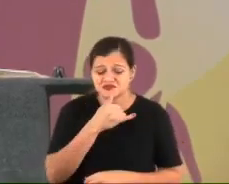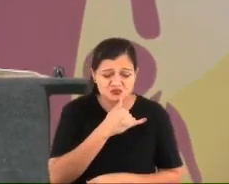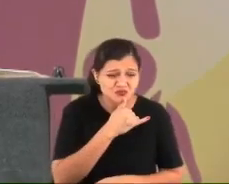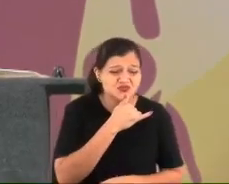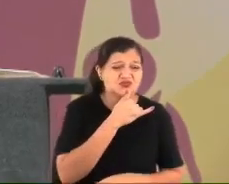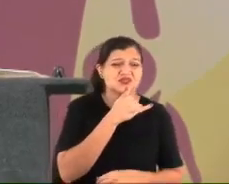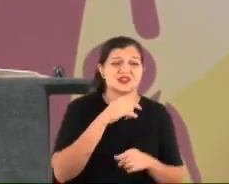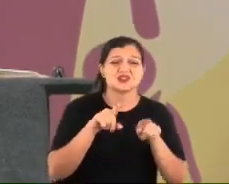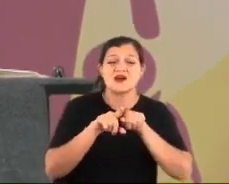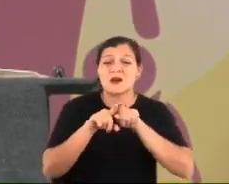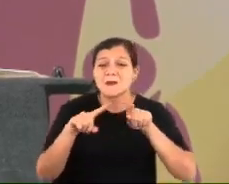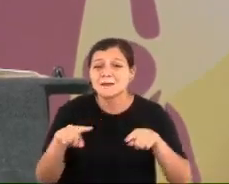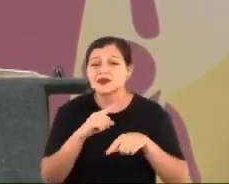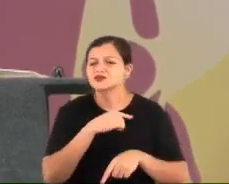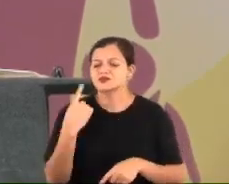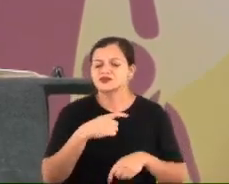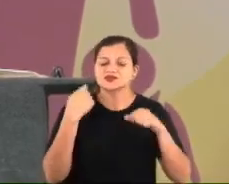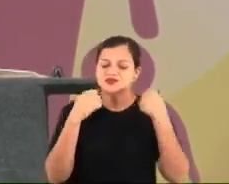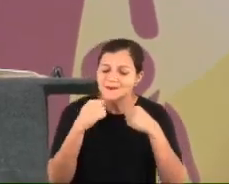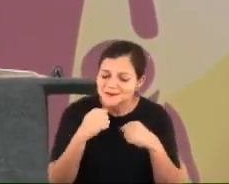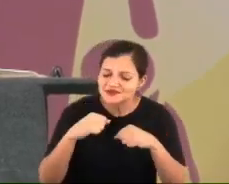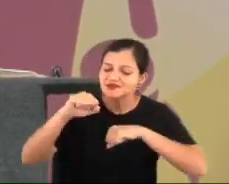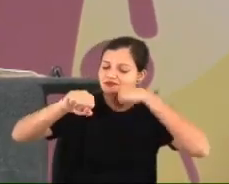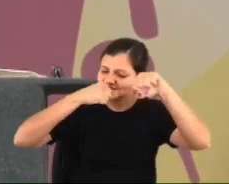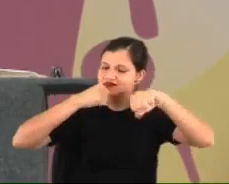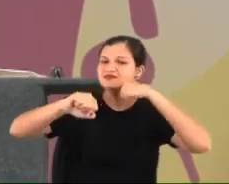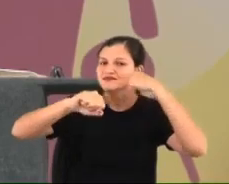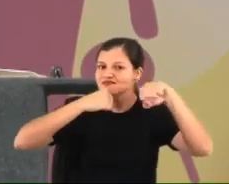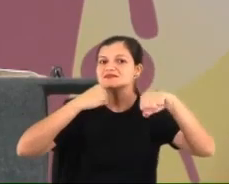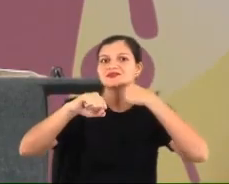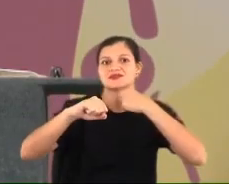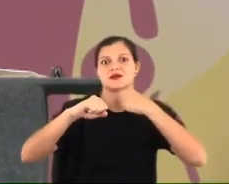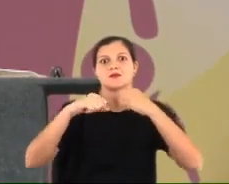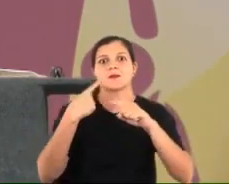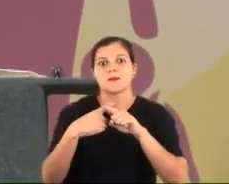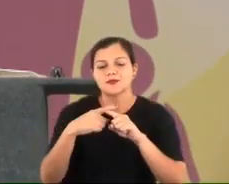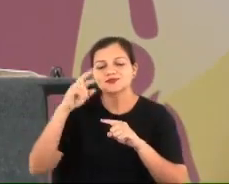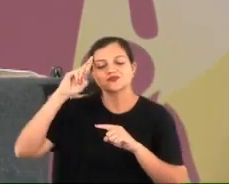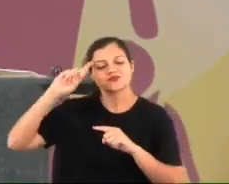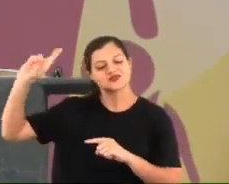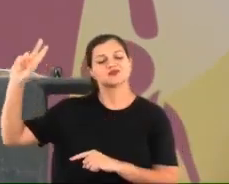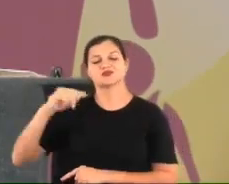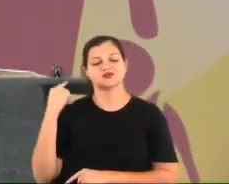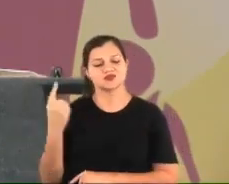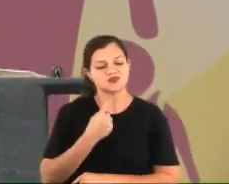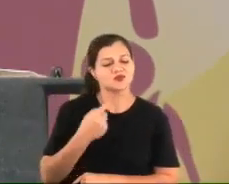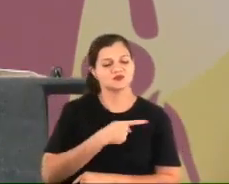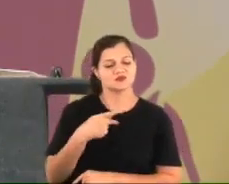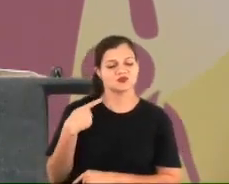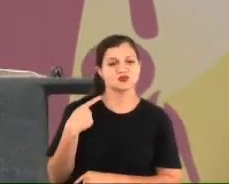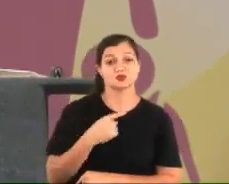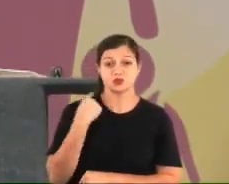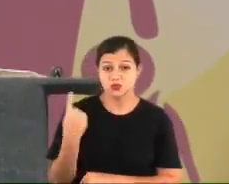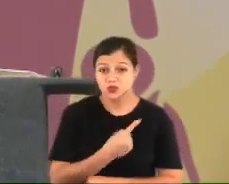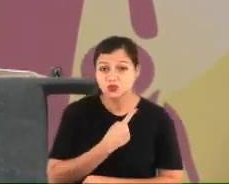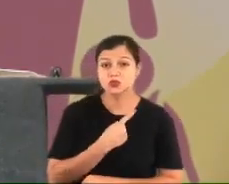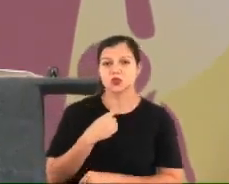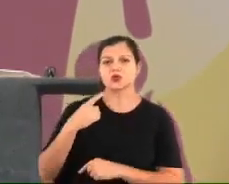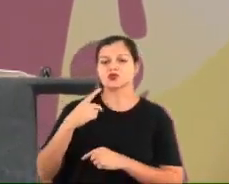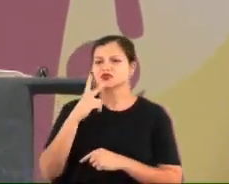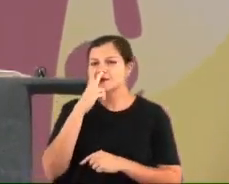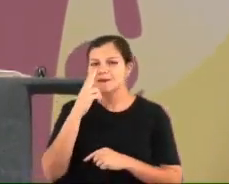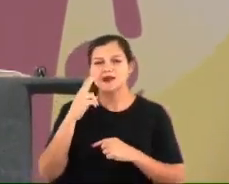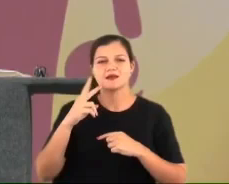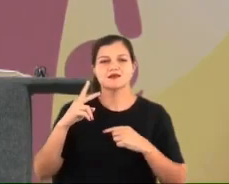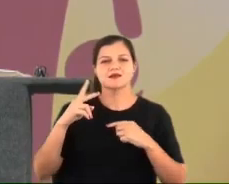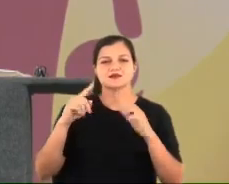desse bálsamo, porque o Senhor é o nosso pastor e nós somos ovelhas dele. Nós somos ovelhas de Deus. Ele é nosso pastor.